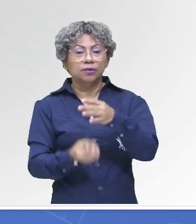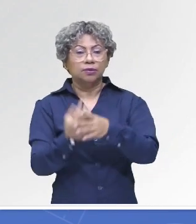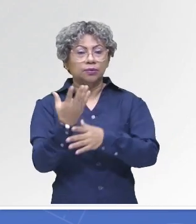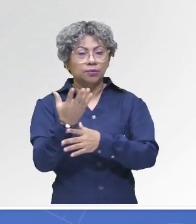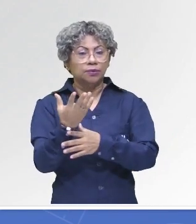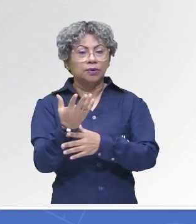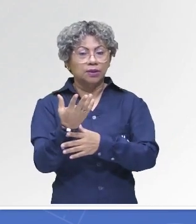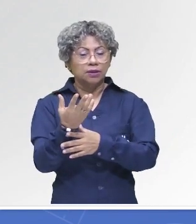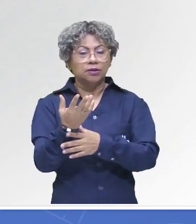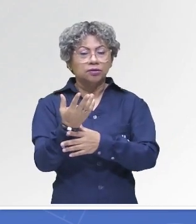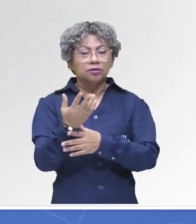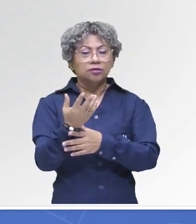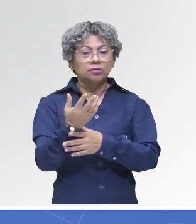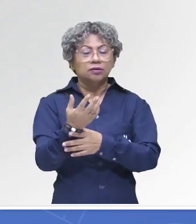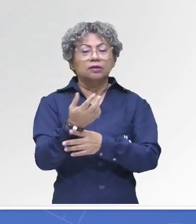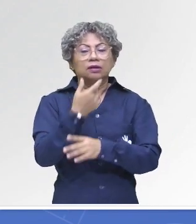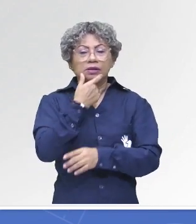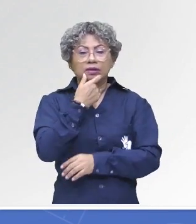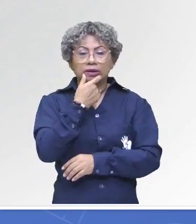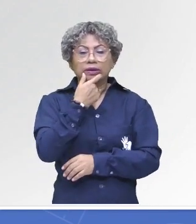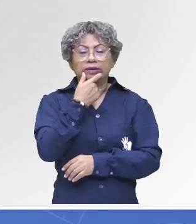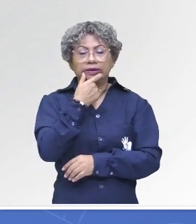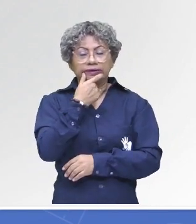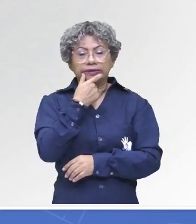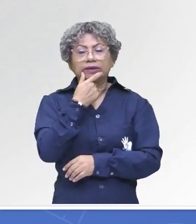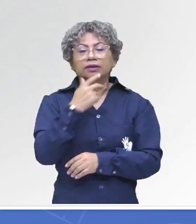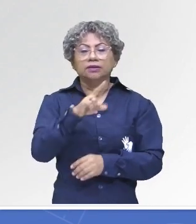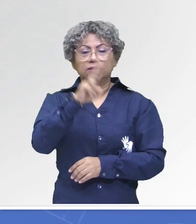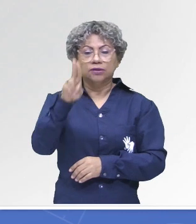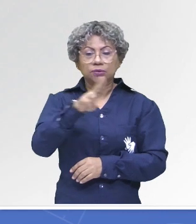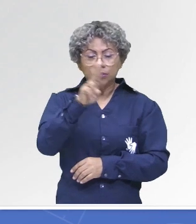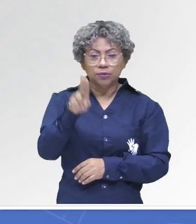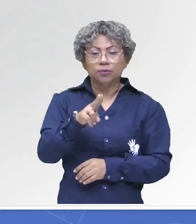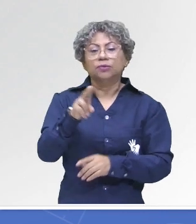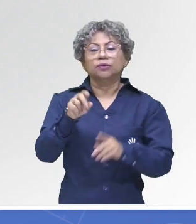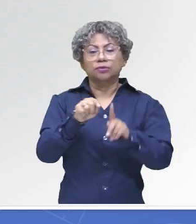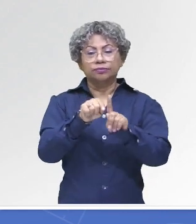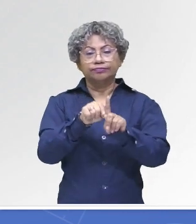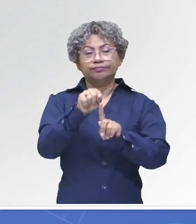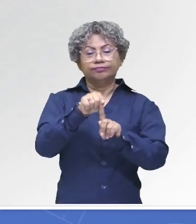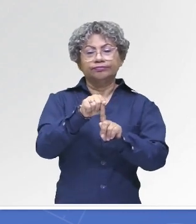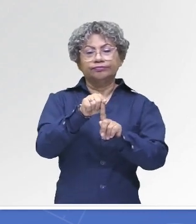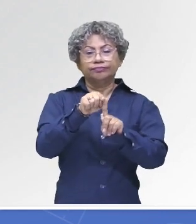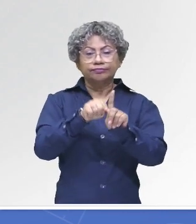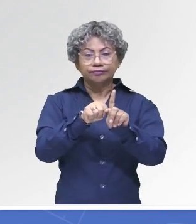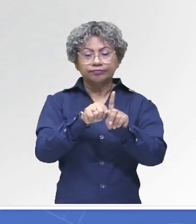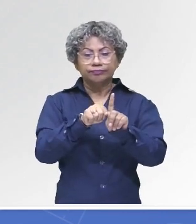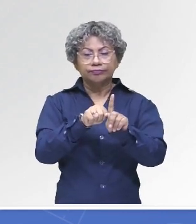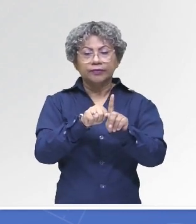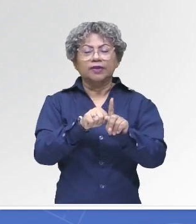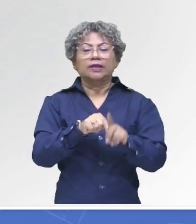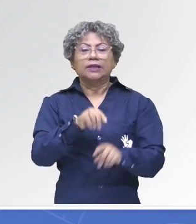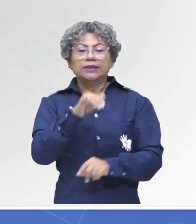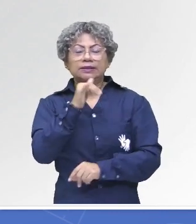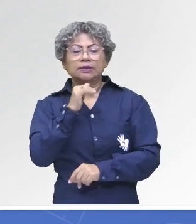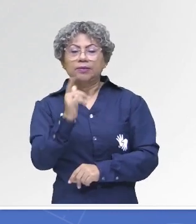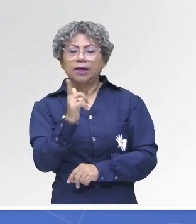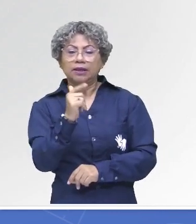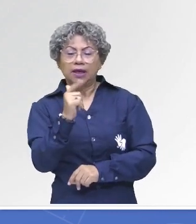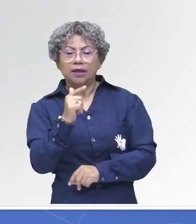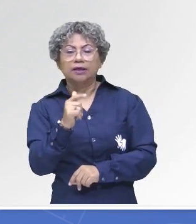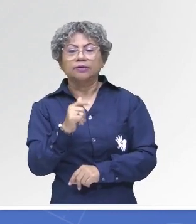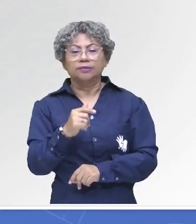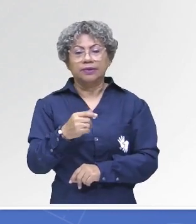anglo-saxã, tá certo? Então, eles adotam lá essa escala. Nessa escala, o ponto de fusão da água é